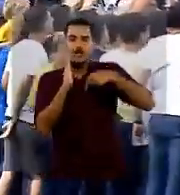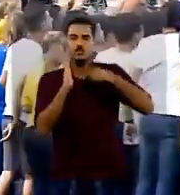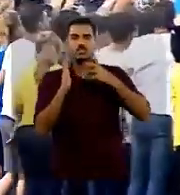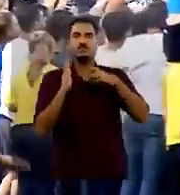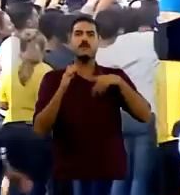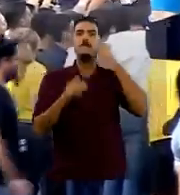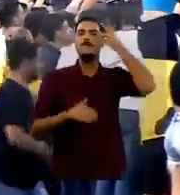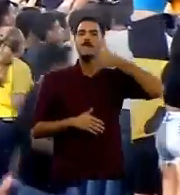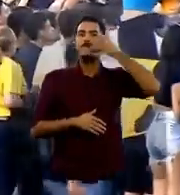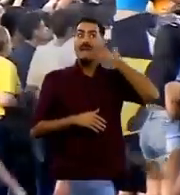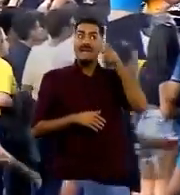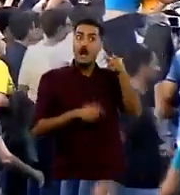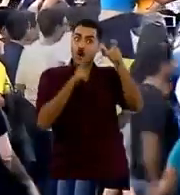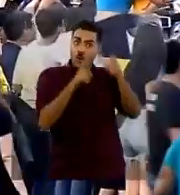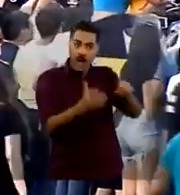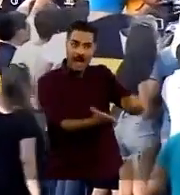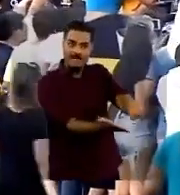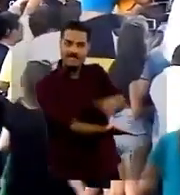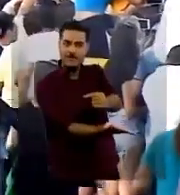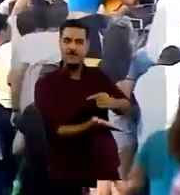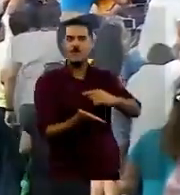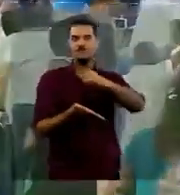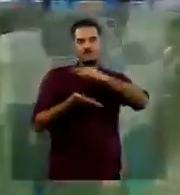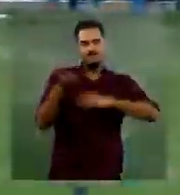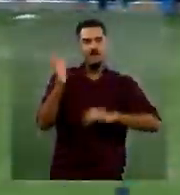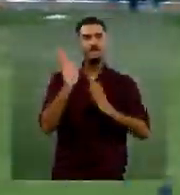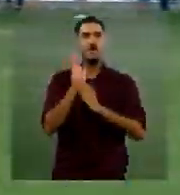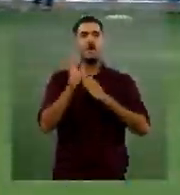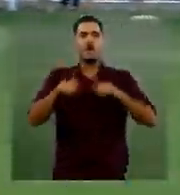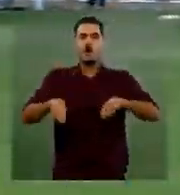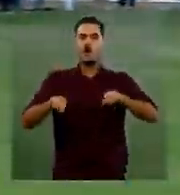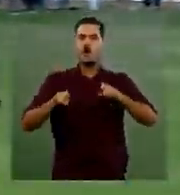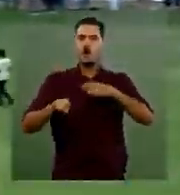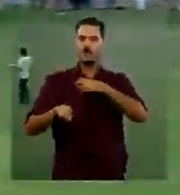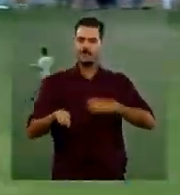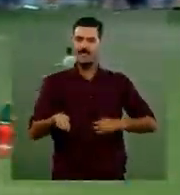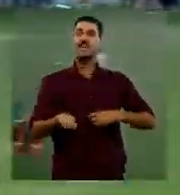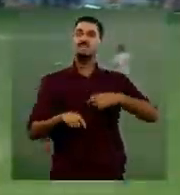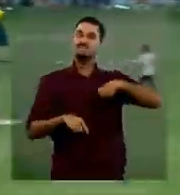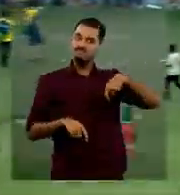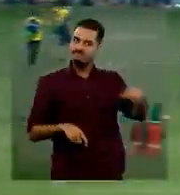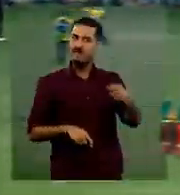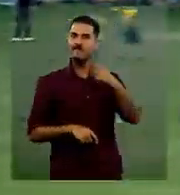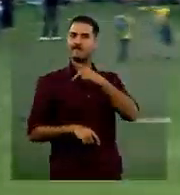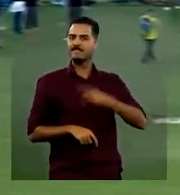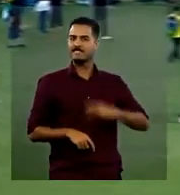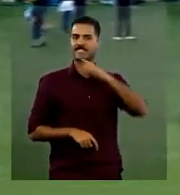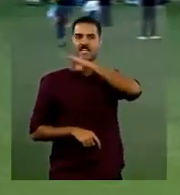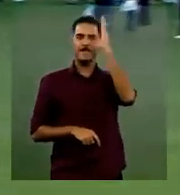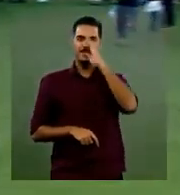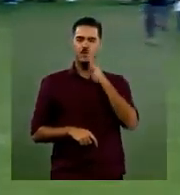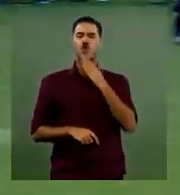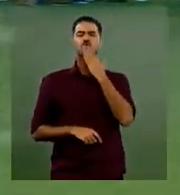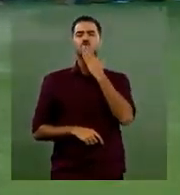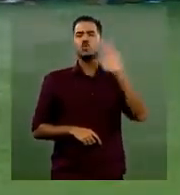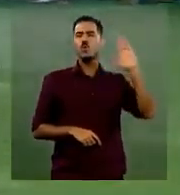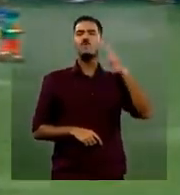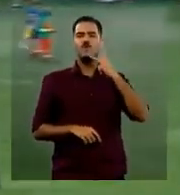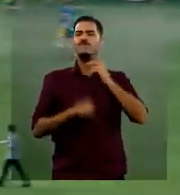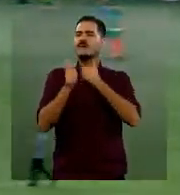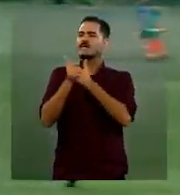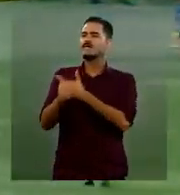Brasil, onde ele assinou o termo de posse, jurou atender, cumprir, né, a Constituição, e fez um discurso